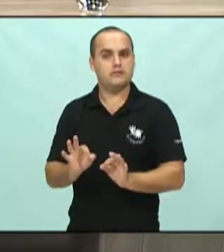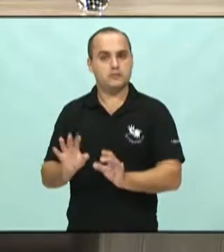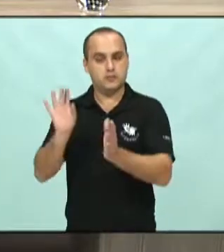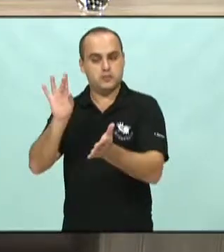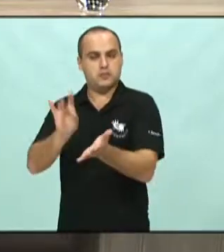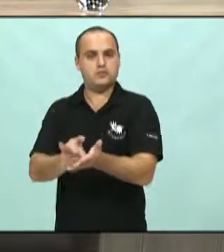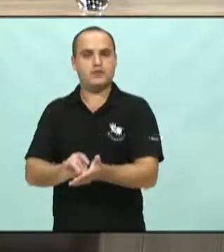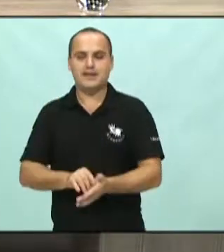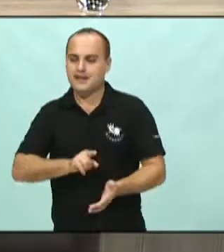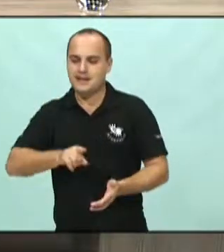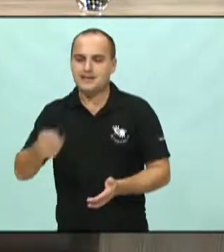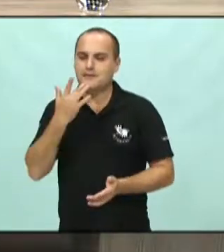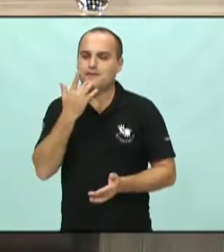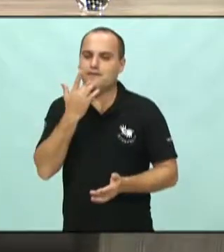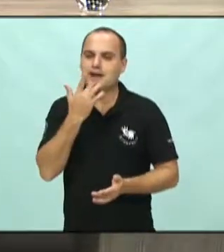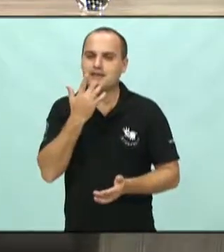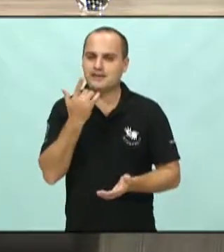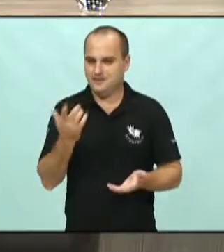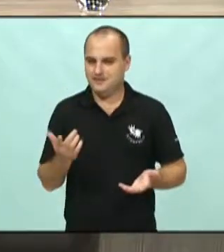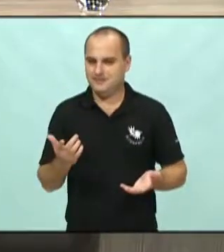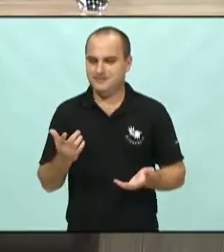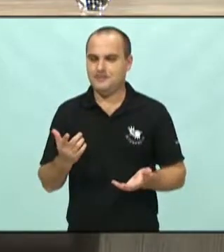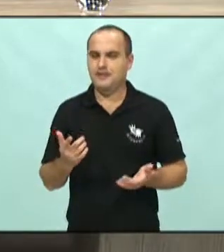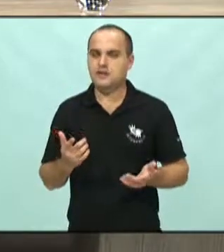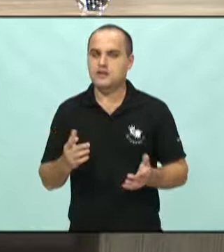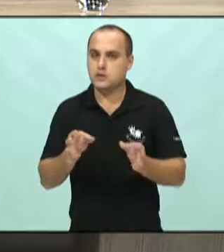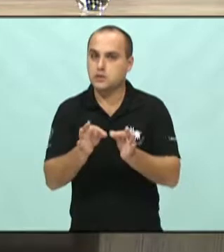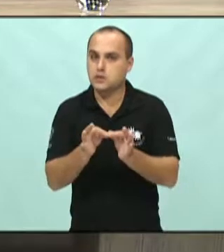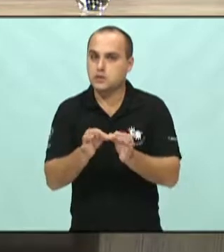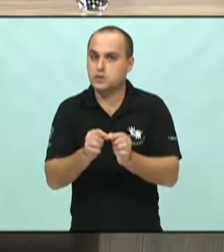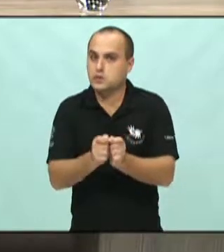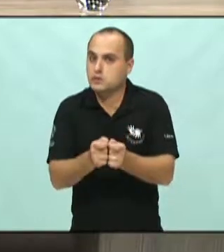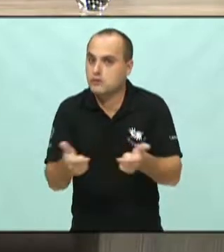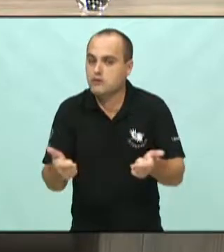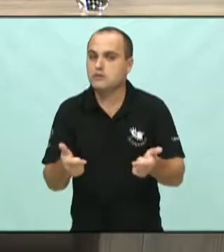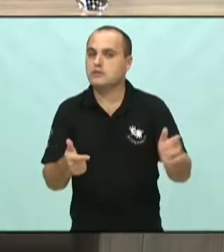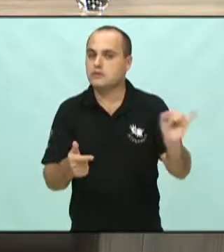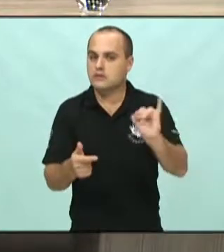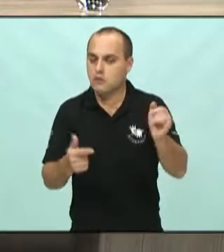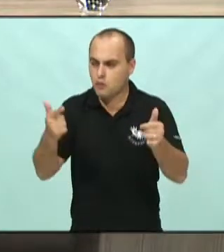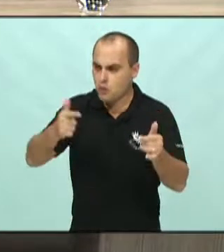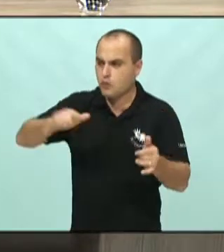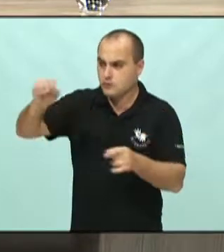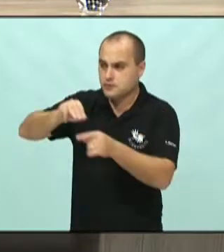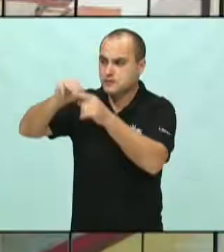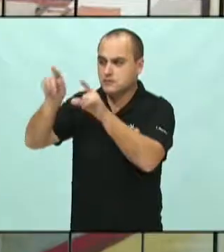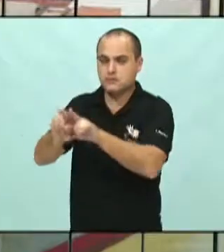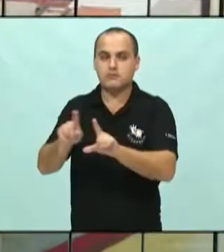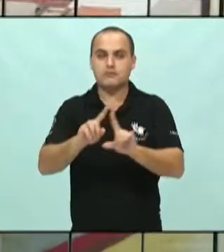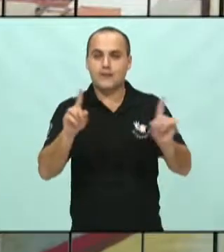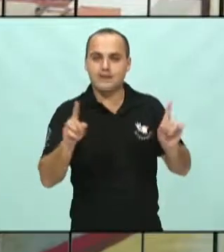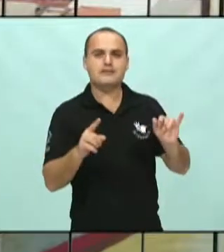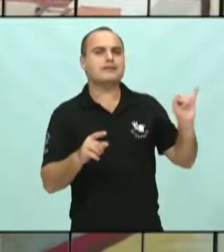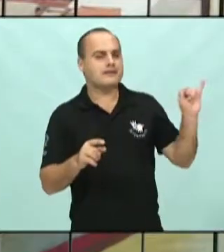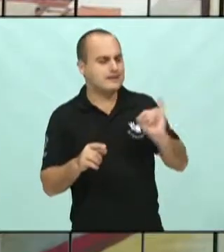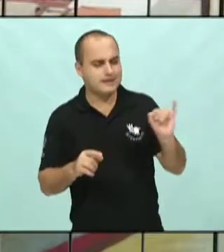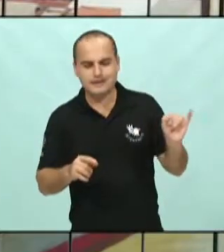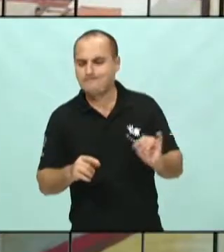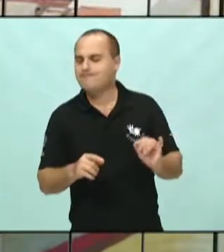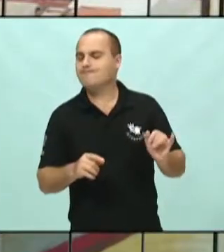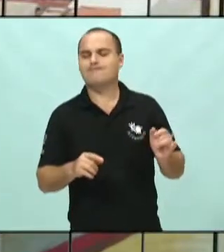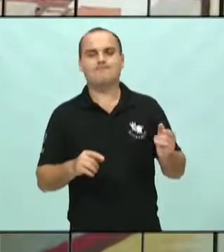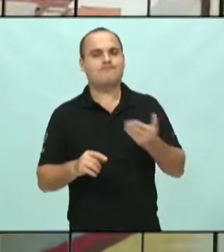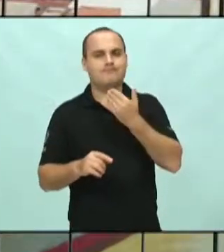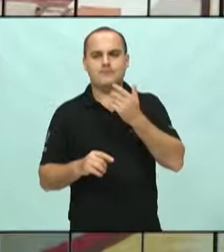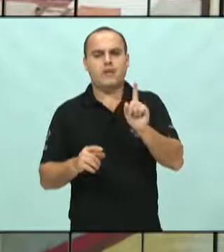então isso facilitou muito, né? A nossa sorte foi que Itajaí, outros municípios também, mas Itajaí eu gostaria de realmente destacar. Não